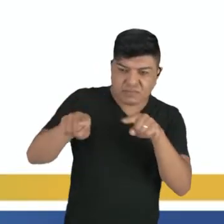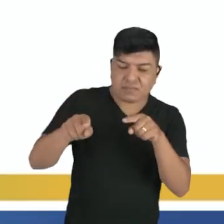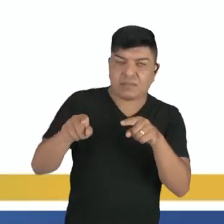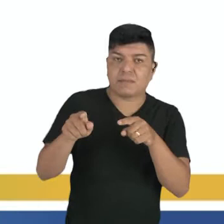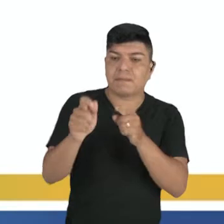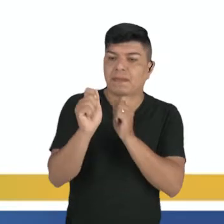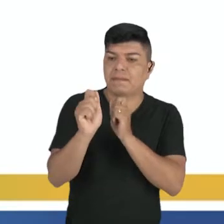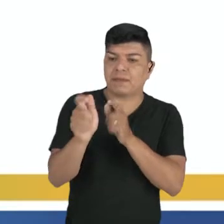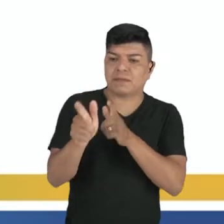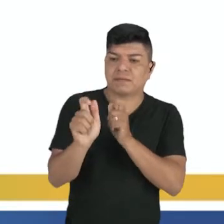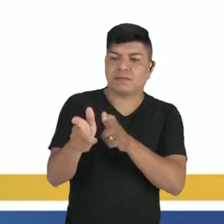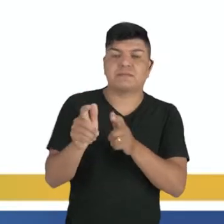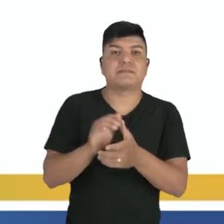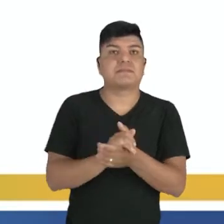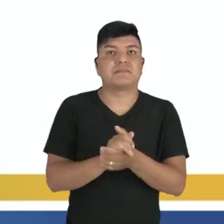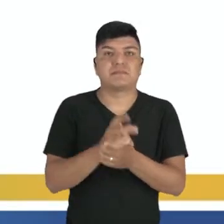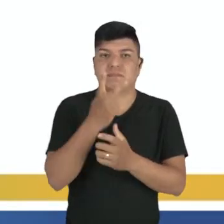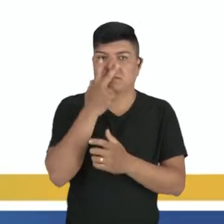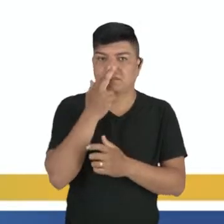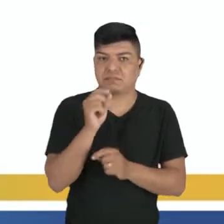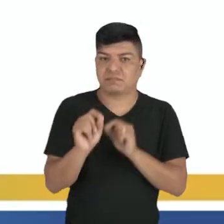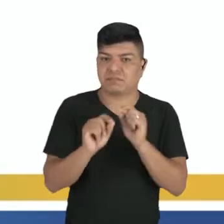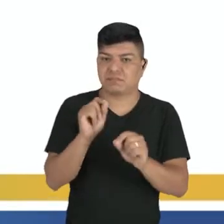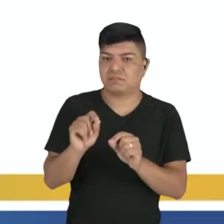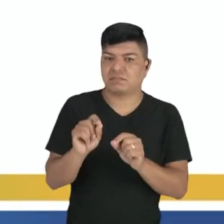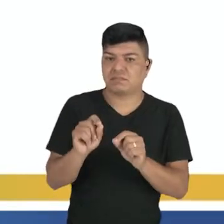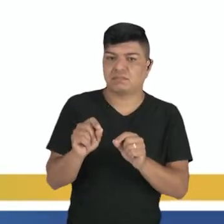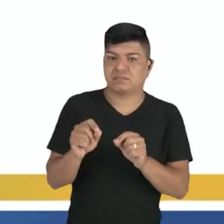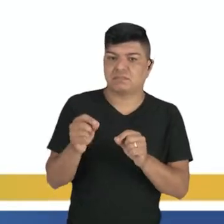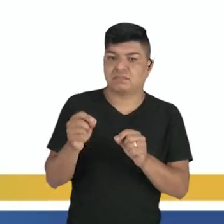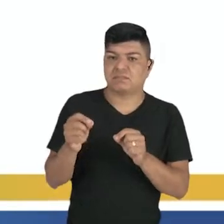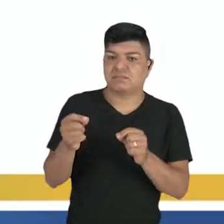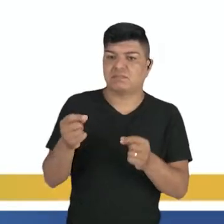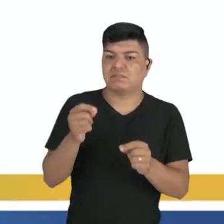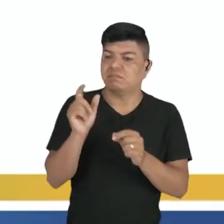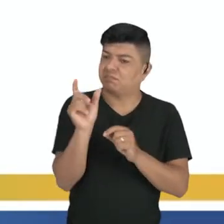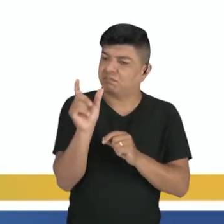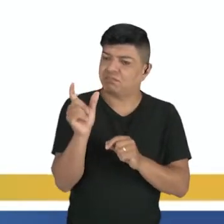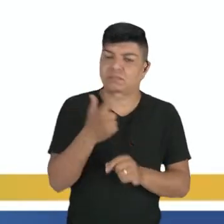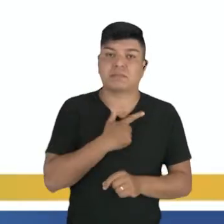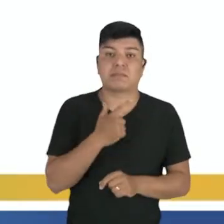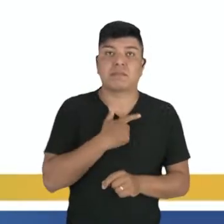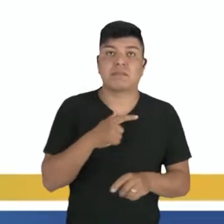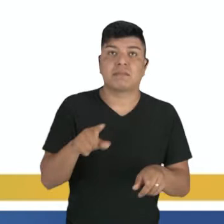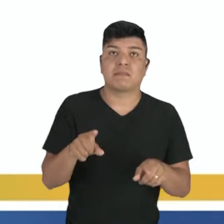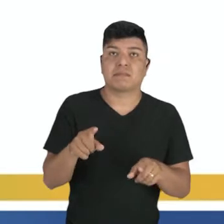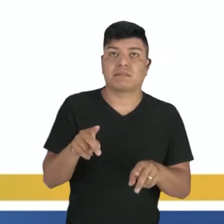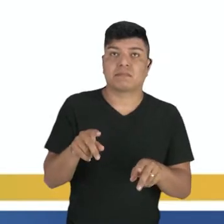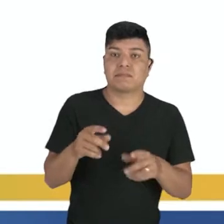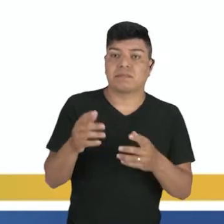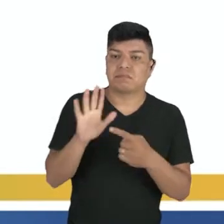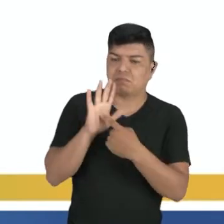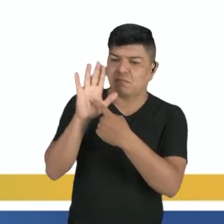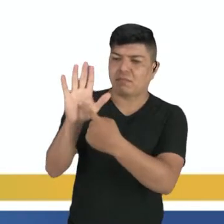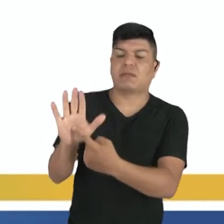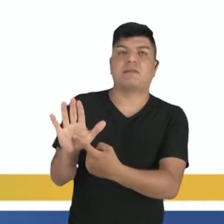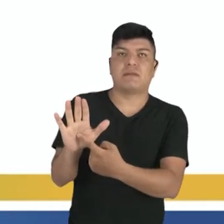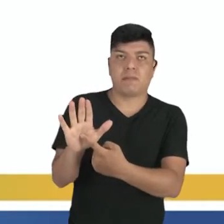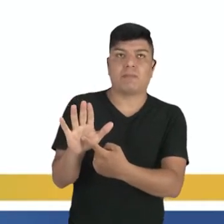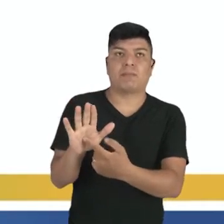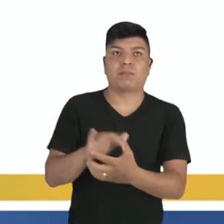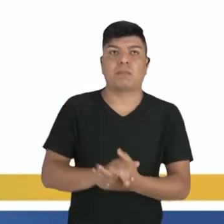né, apareciam até palavrões, eram cantigas usadas para falar mal das pessoas de modo explícito,